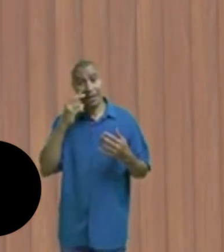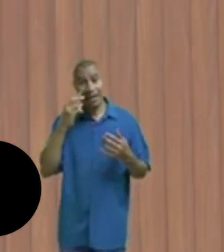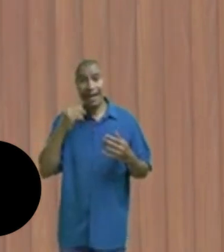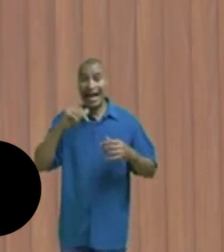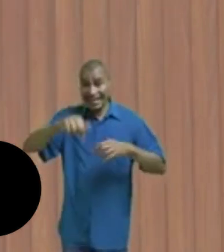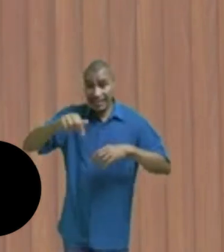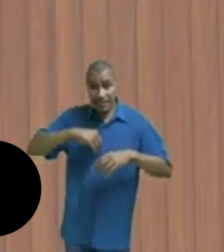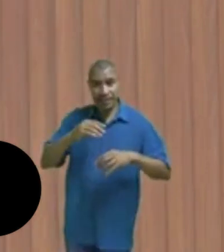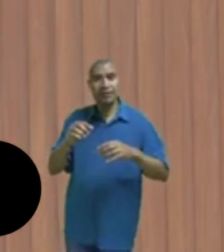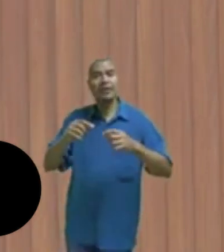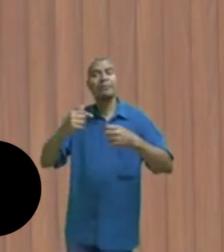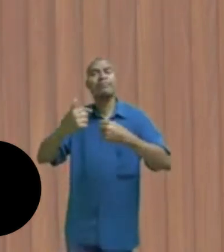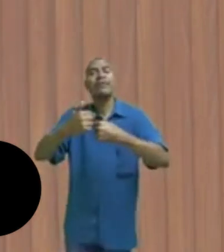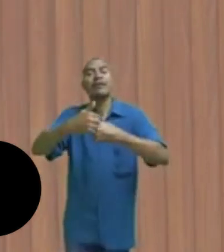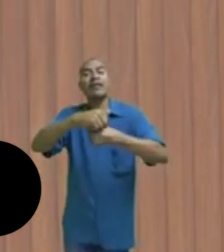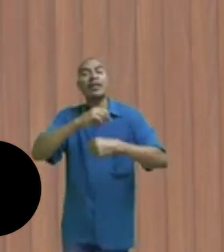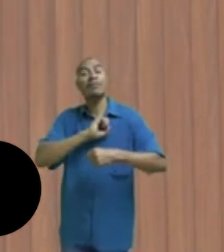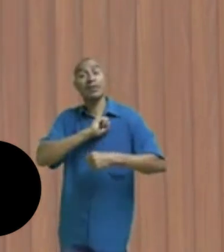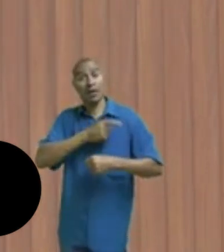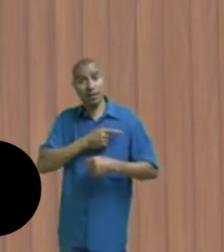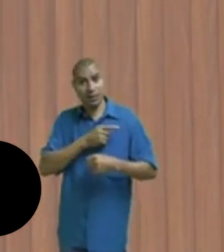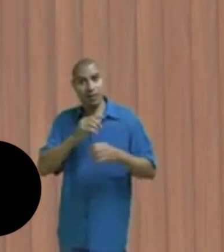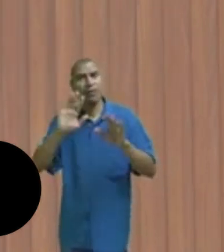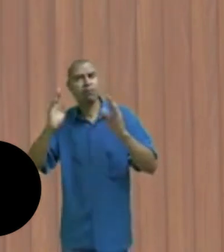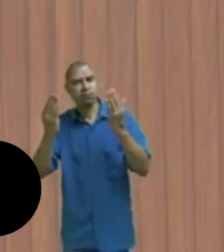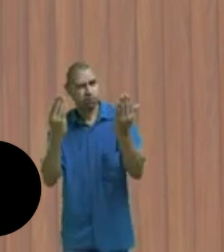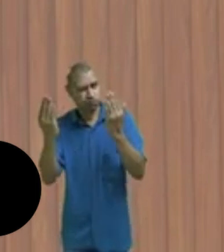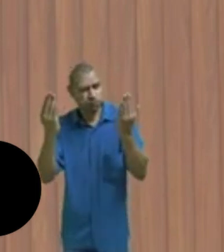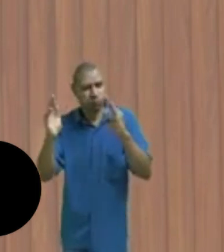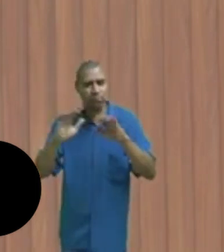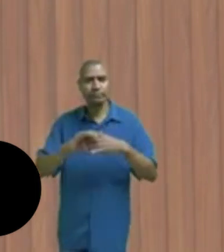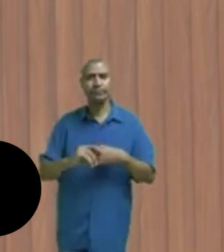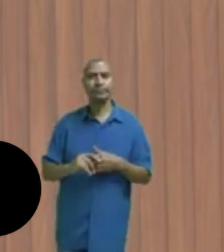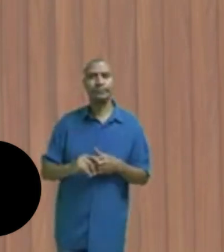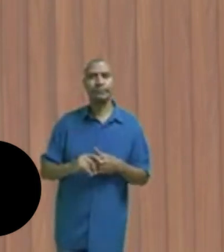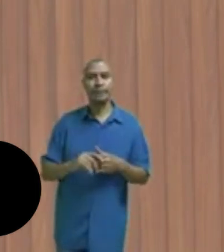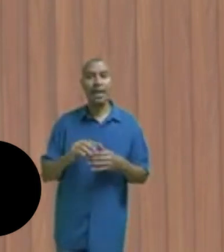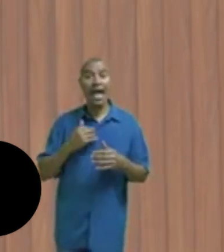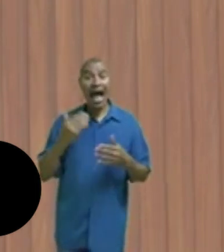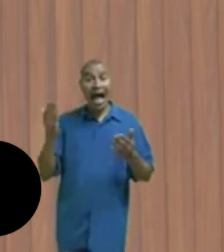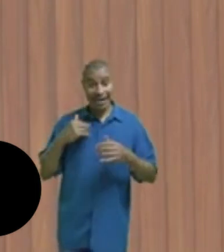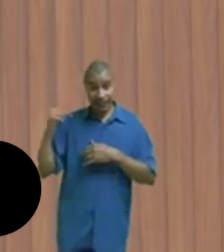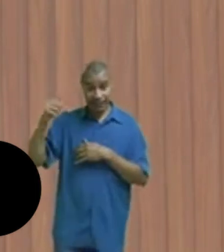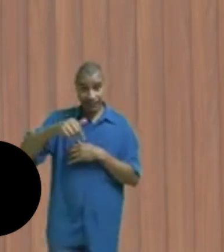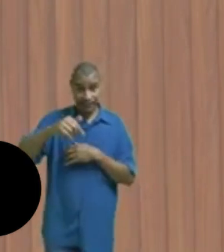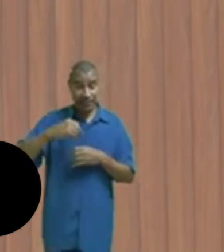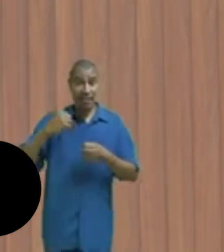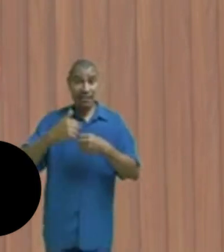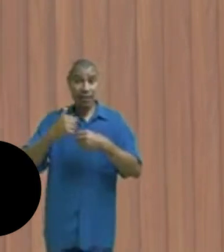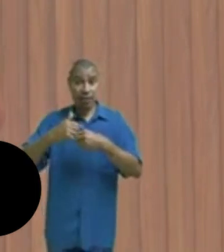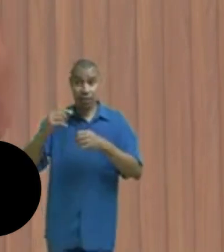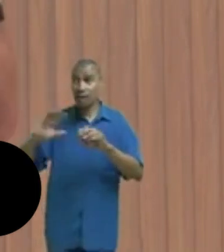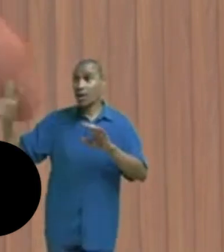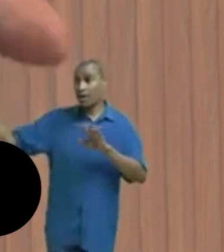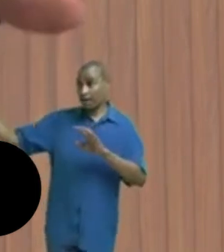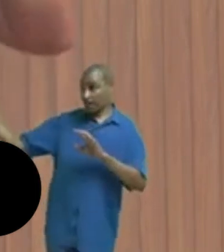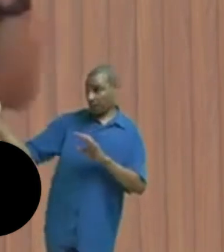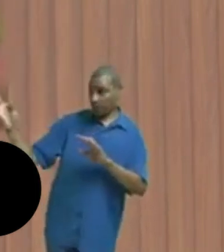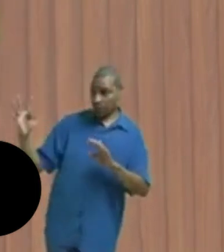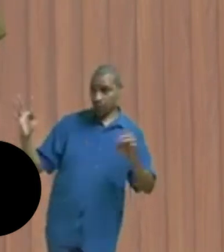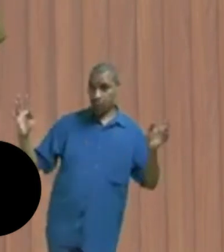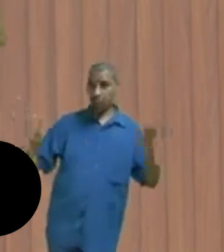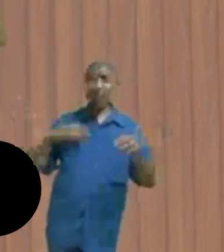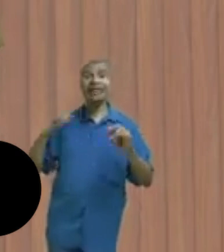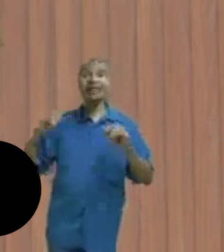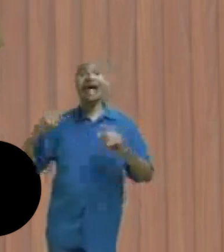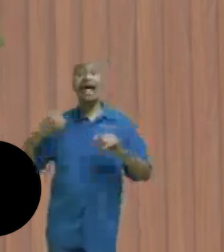Gonçalo, por exemplo, para fazer um recorte, né? Se fizermos aqui um movimento em comemoração ao mês